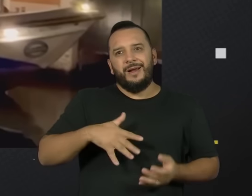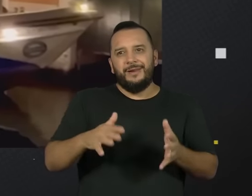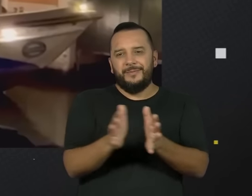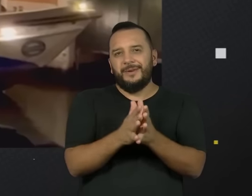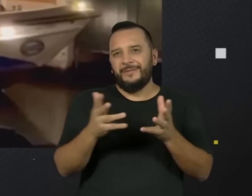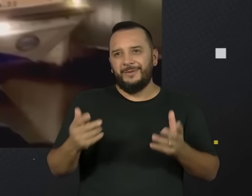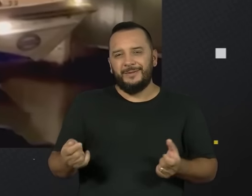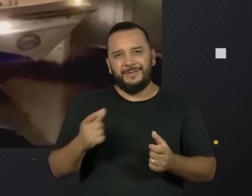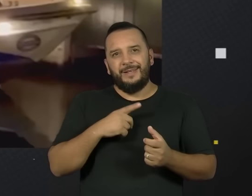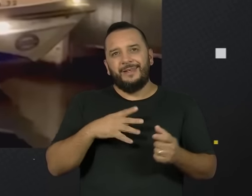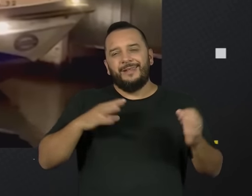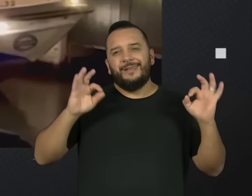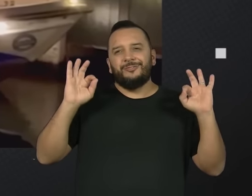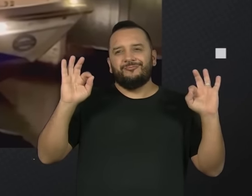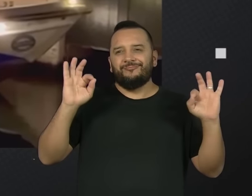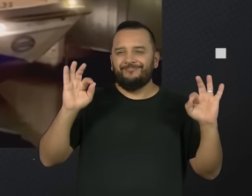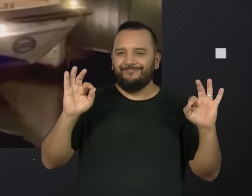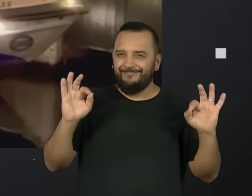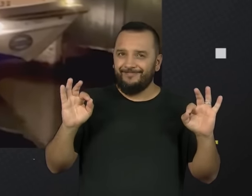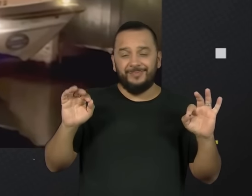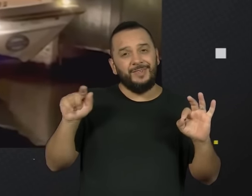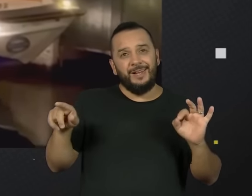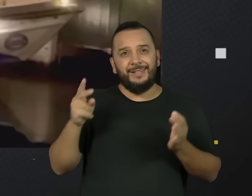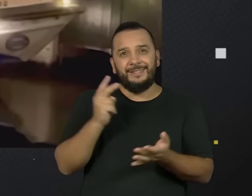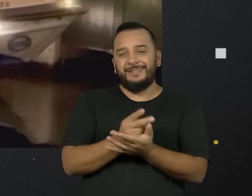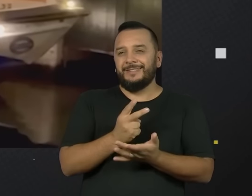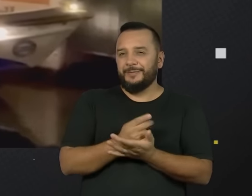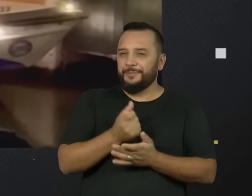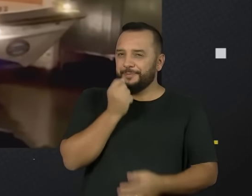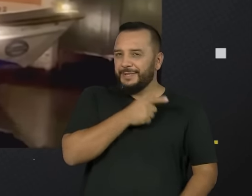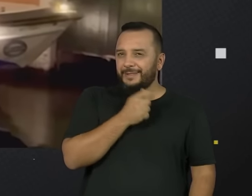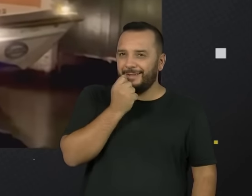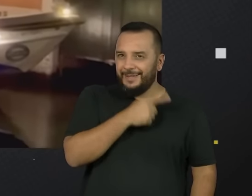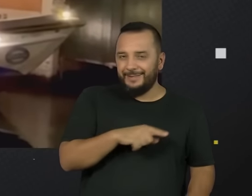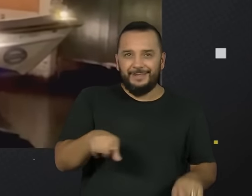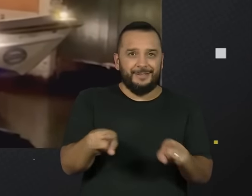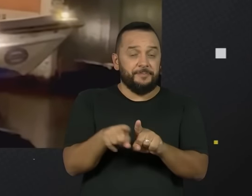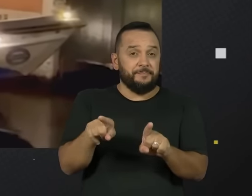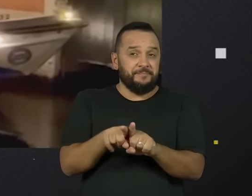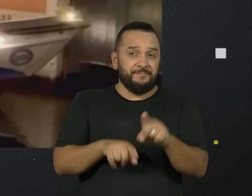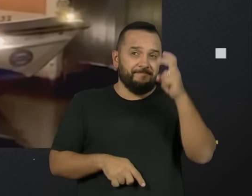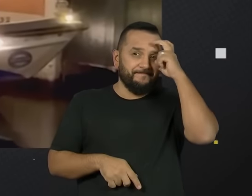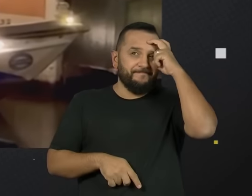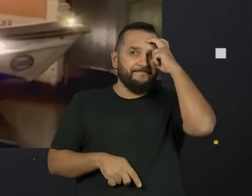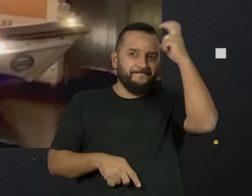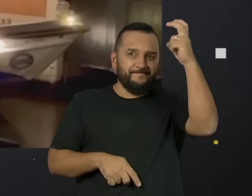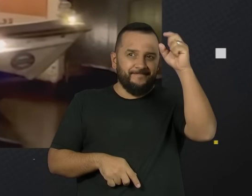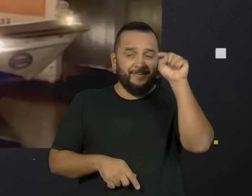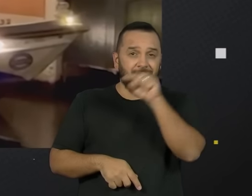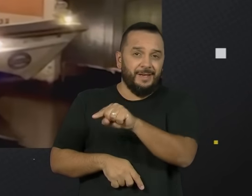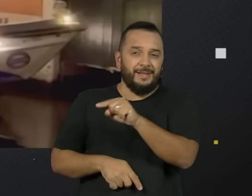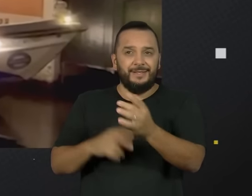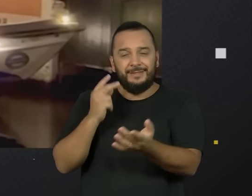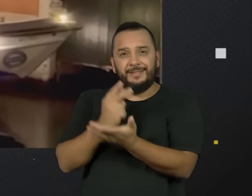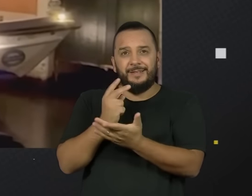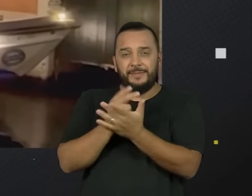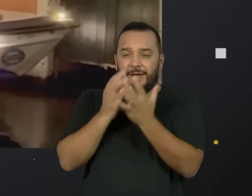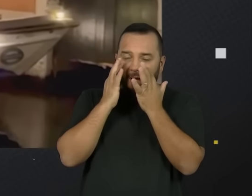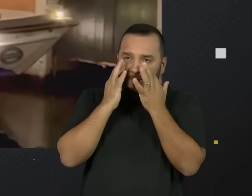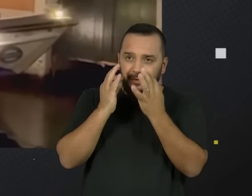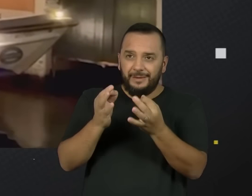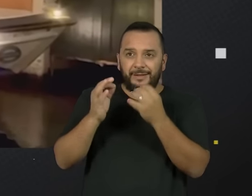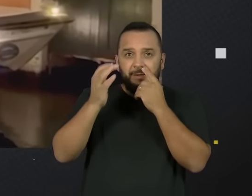elegância, e ela sempre com um senso de humor, com uma inteligência e sempre muito atenta às pessoas